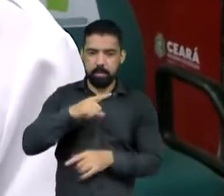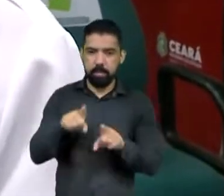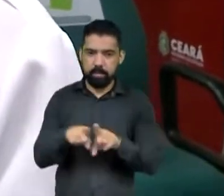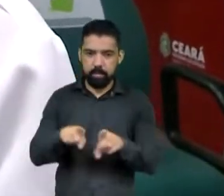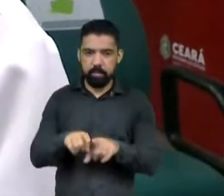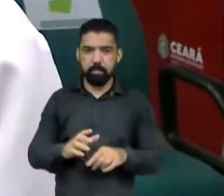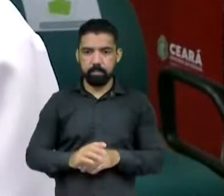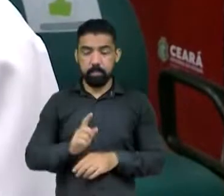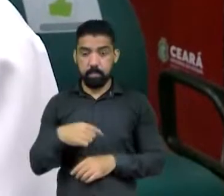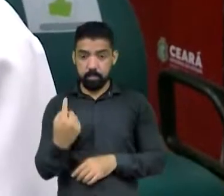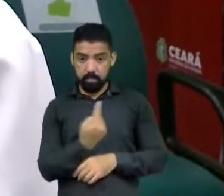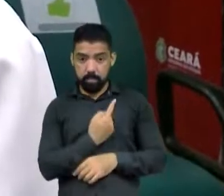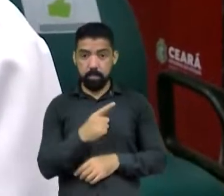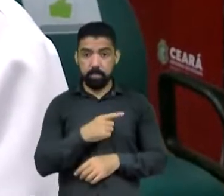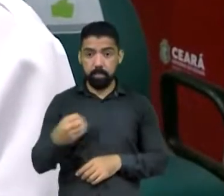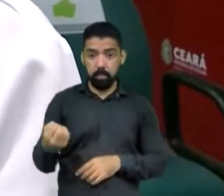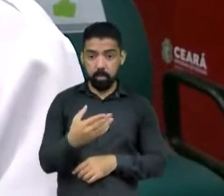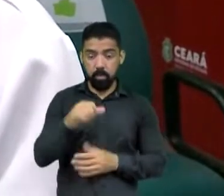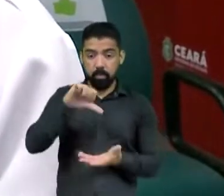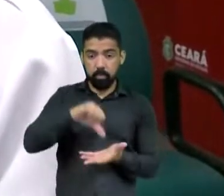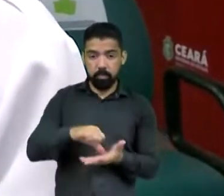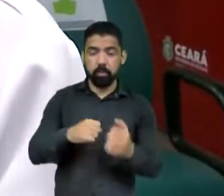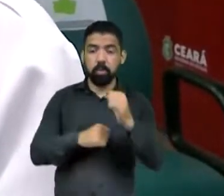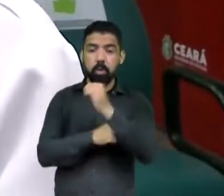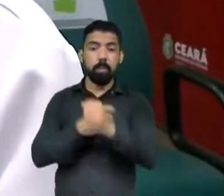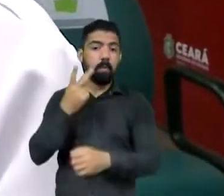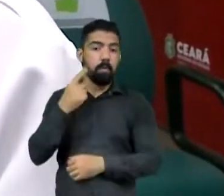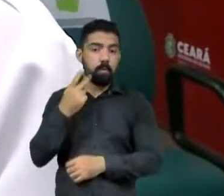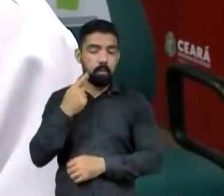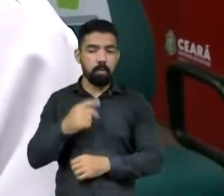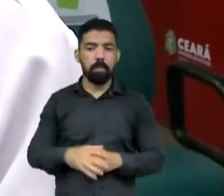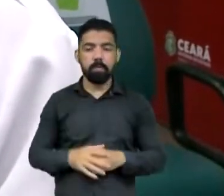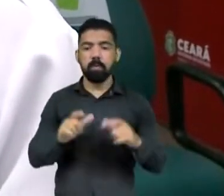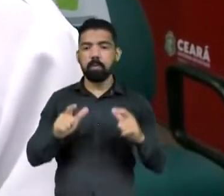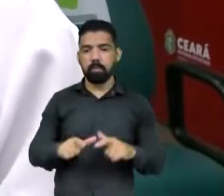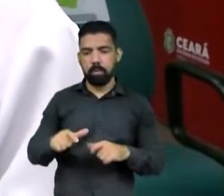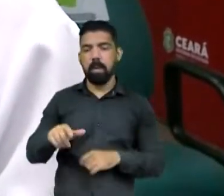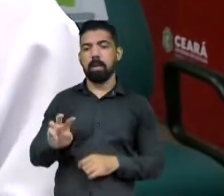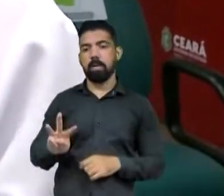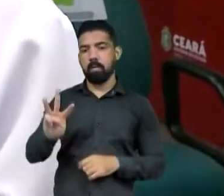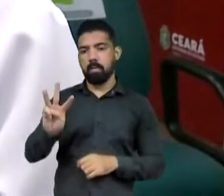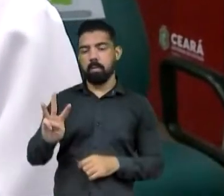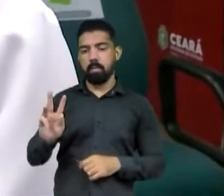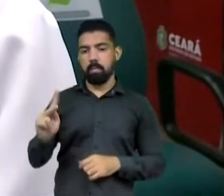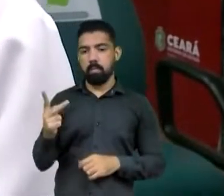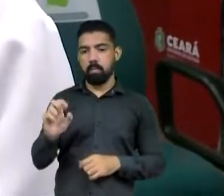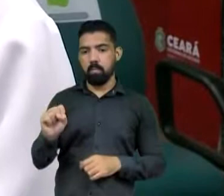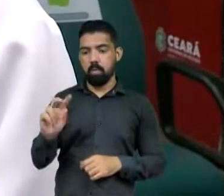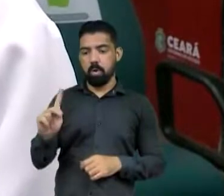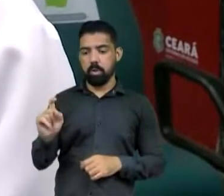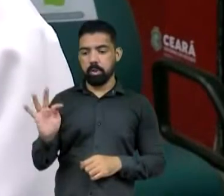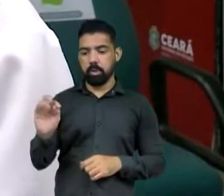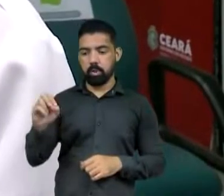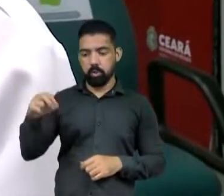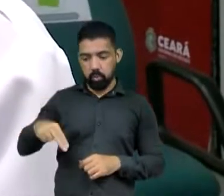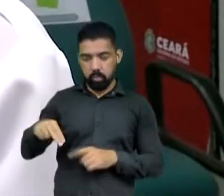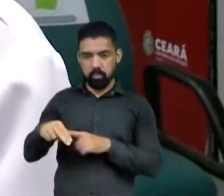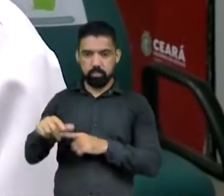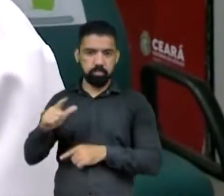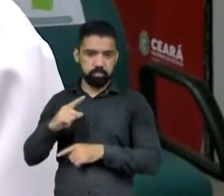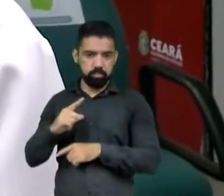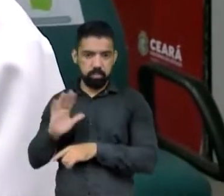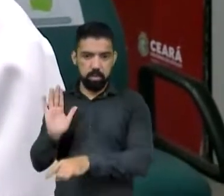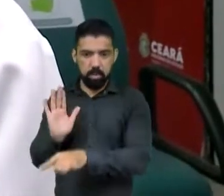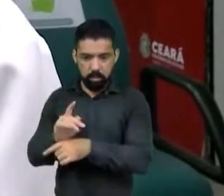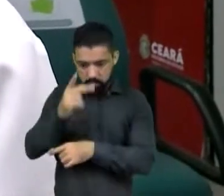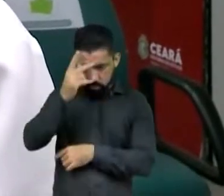nova unidade, né, num shopping de Fortaleza, na Washington Soares, que estará disponível para atender as solicitações